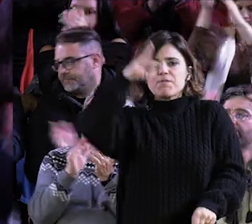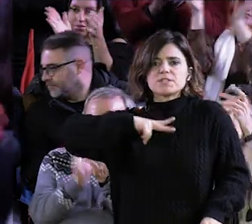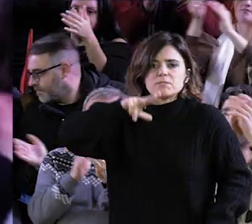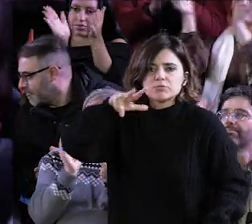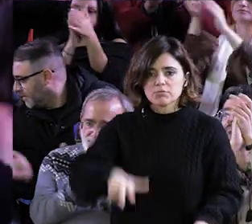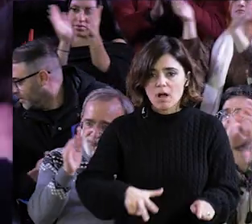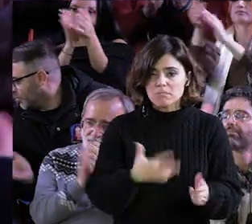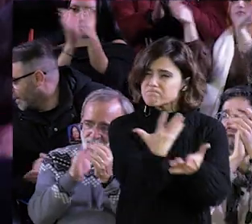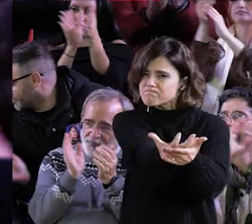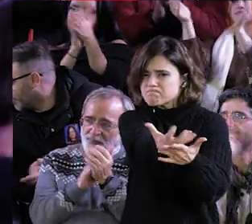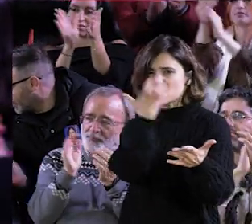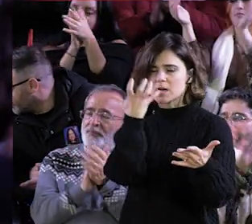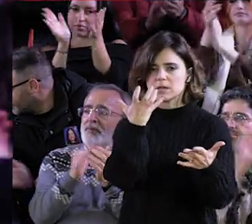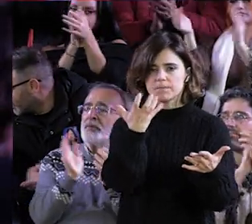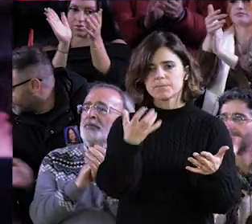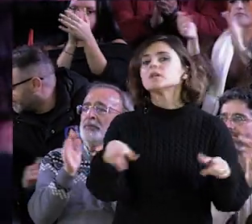como dizia a Capicua,